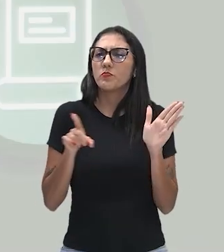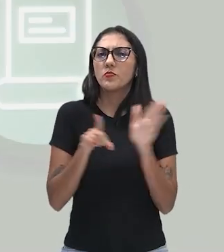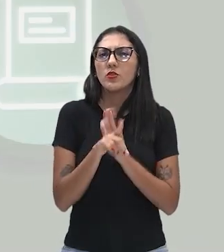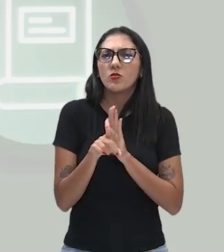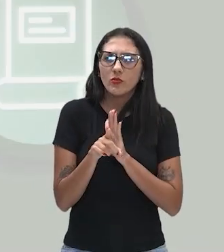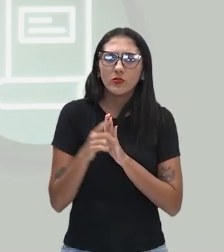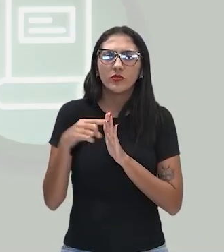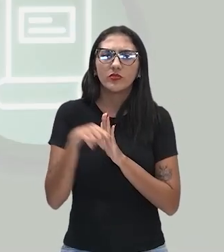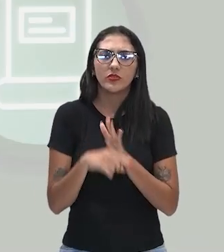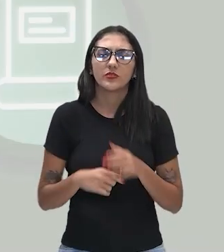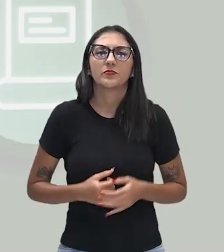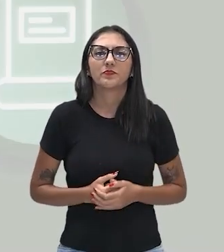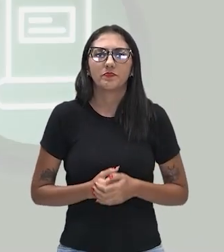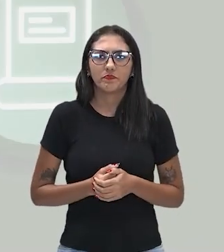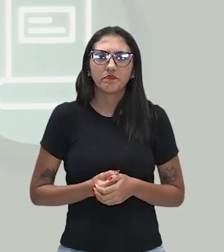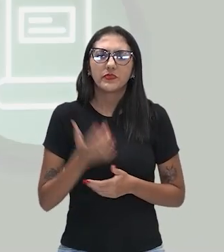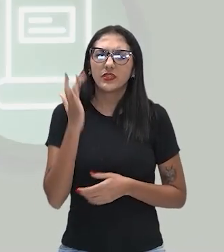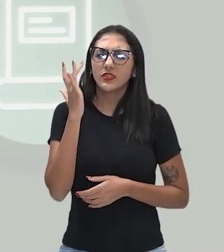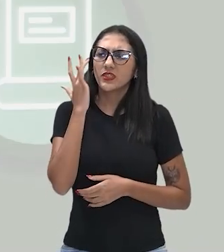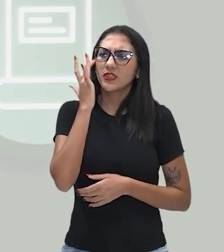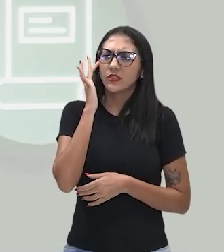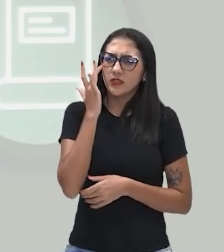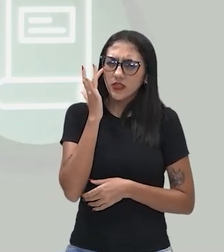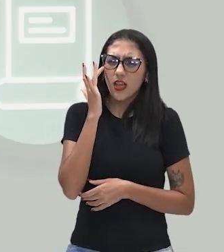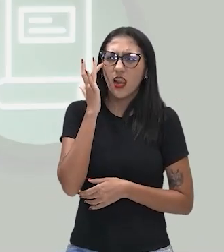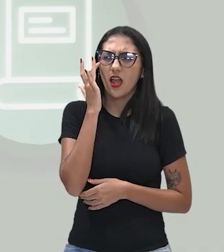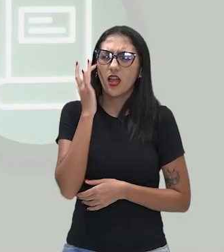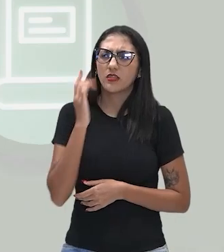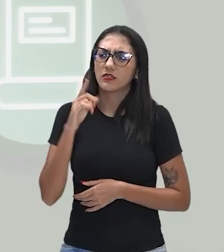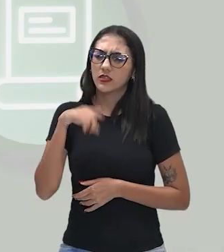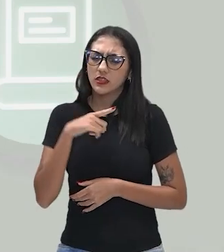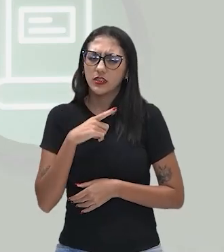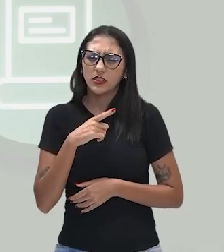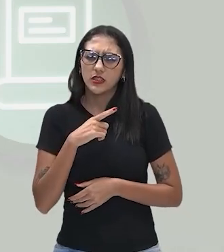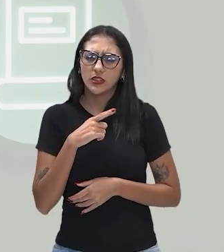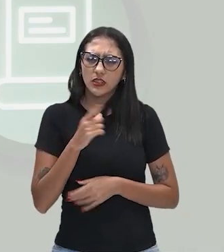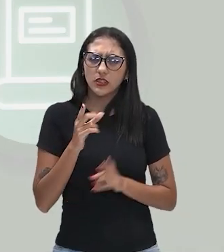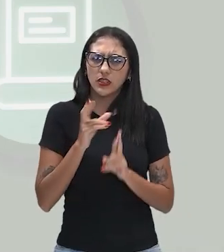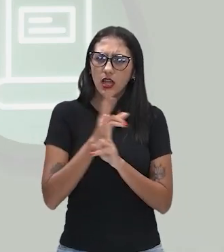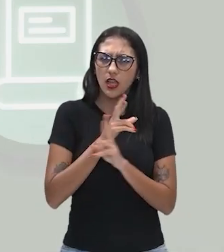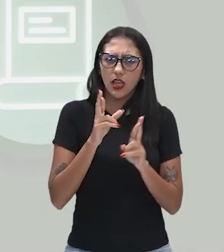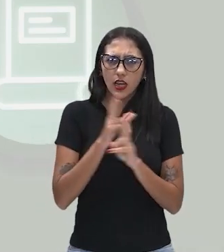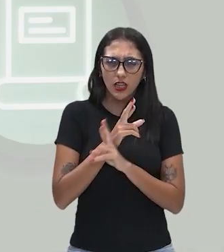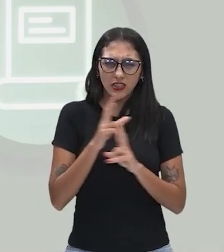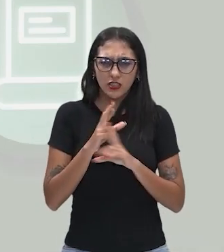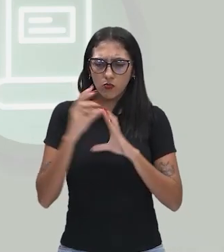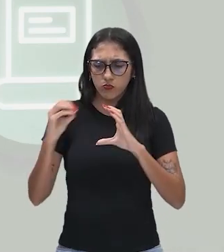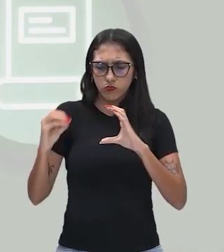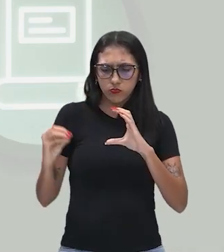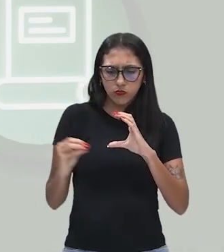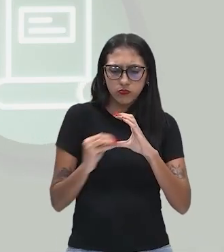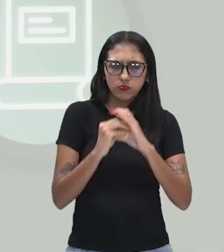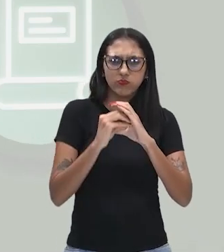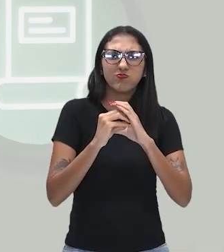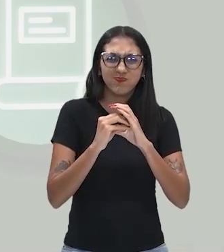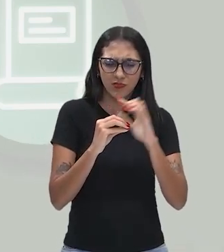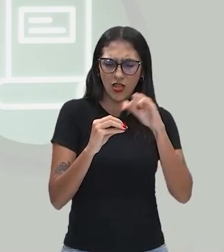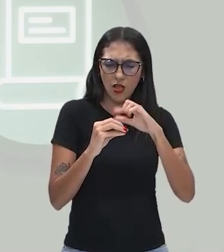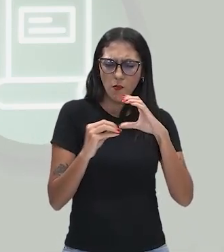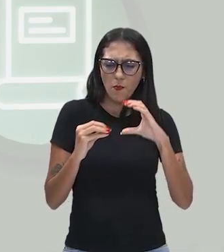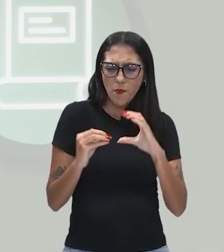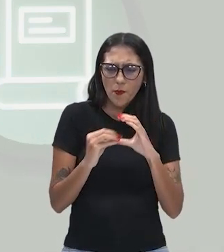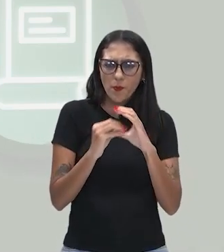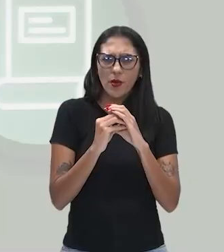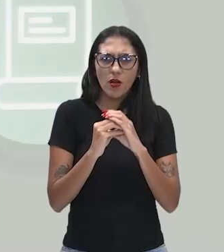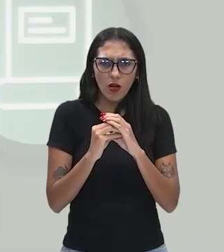que esses prótons e esses nêutrons que formam o núcleo do átomo, que formam a molécula, que formam